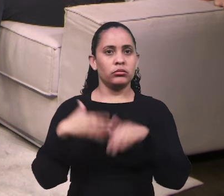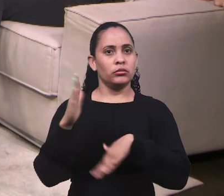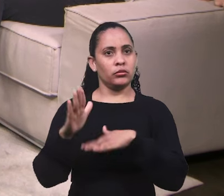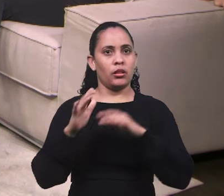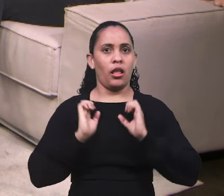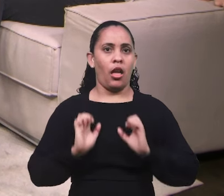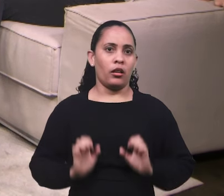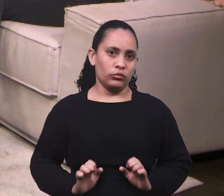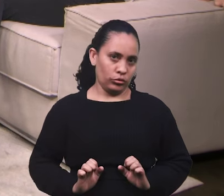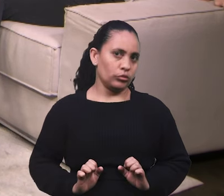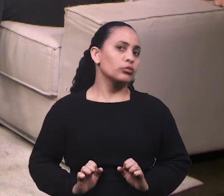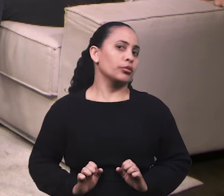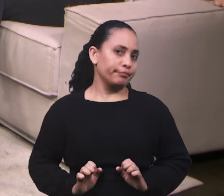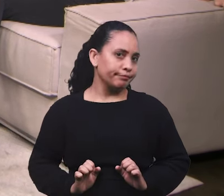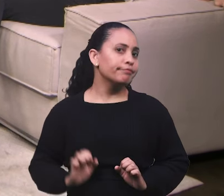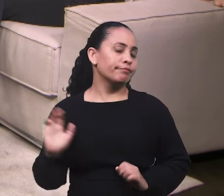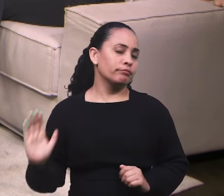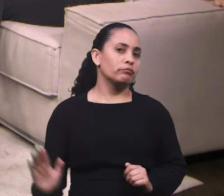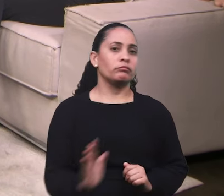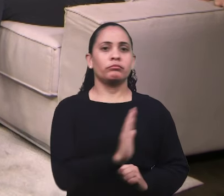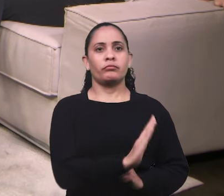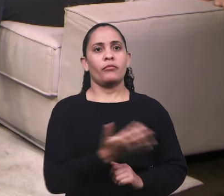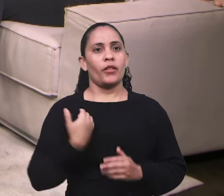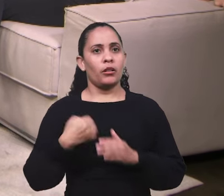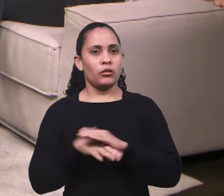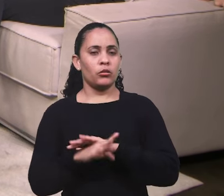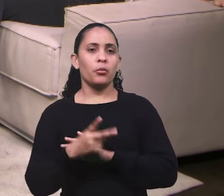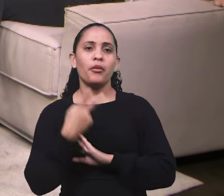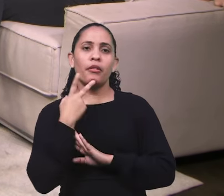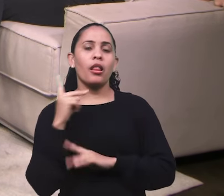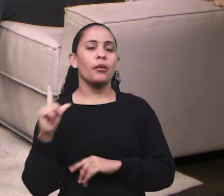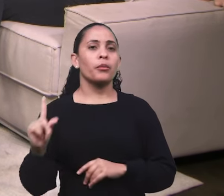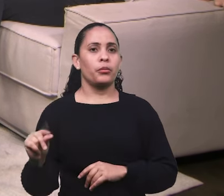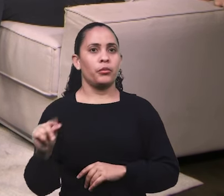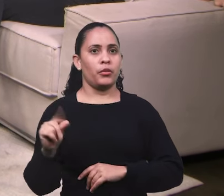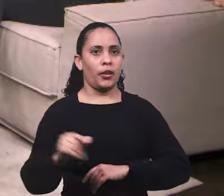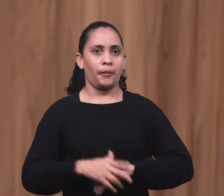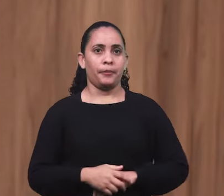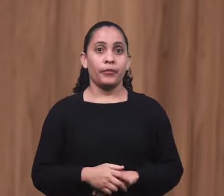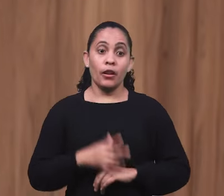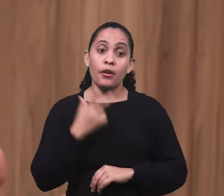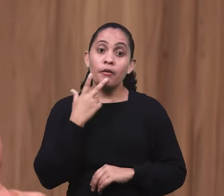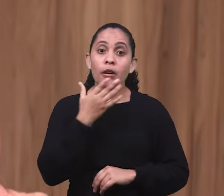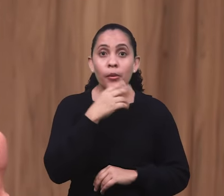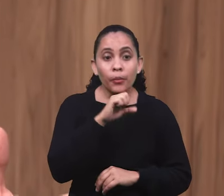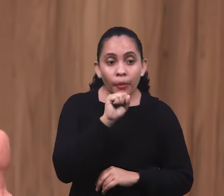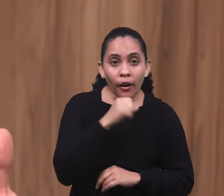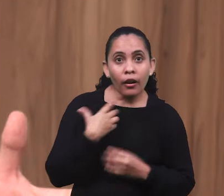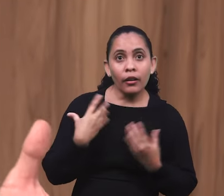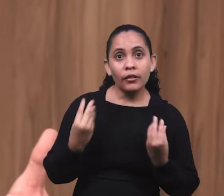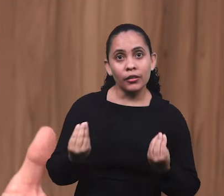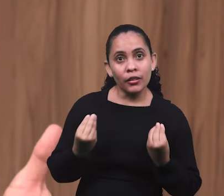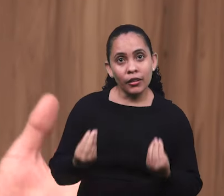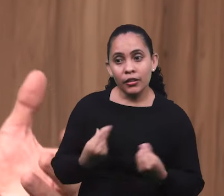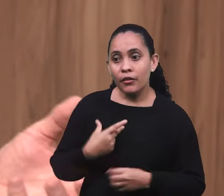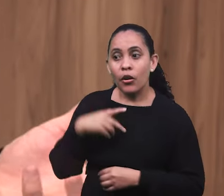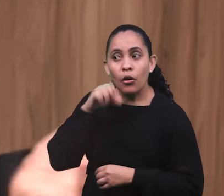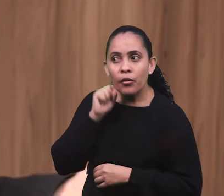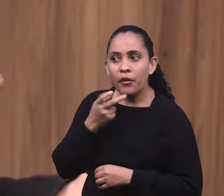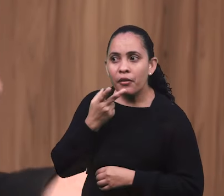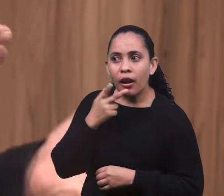no negócio. Legal, é isso mesmo. Eu costumo falar para o meu filho assim, quando você ouve falar do seu pai, você nunca vai ouvir